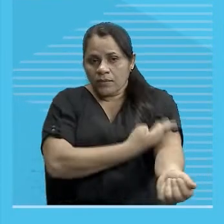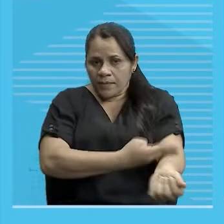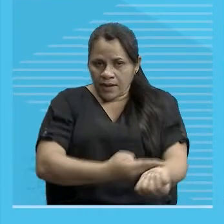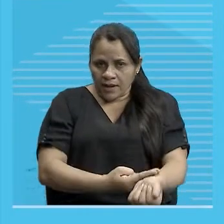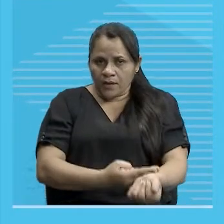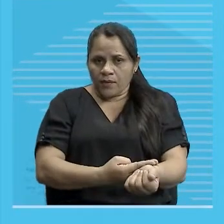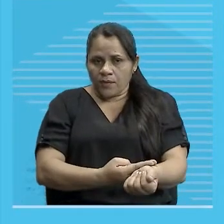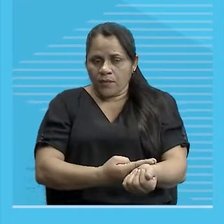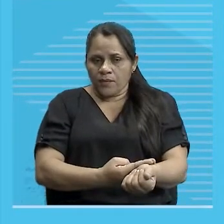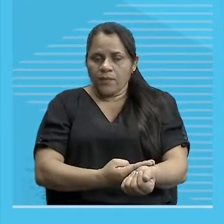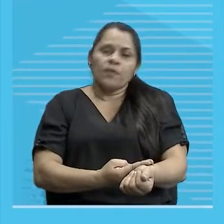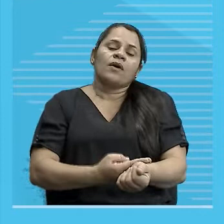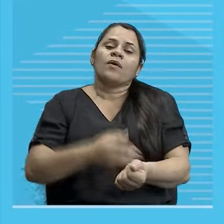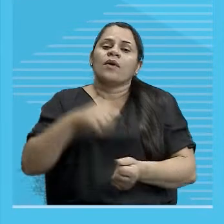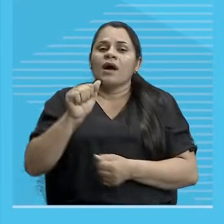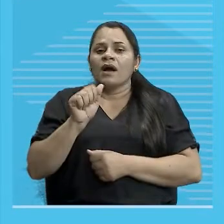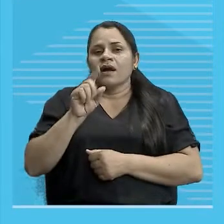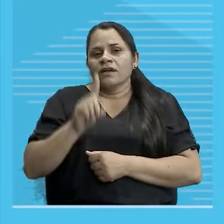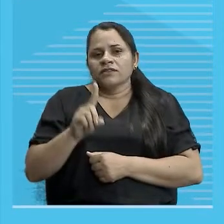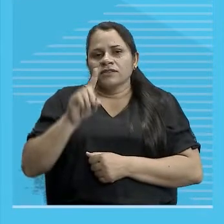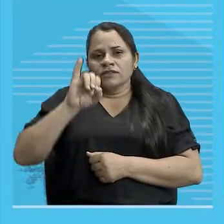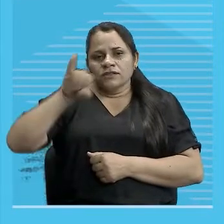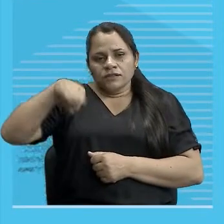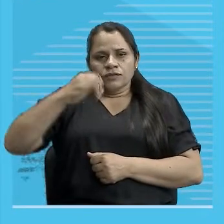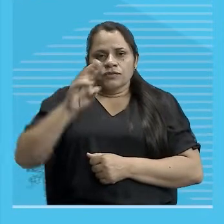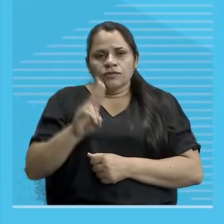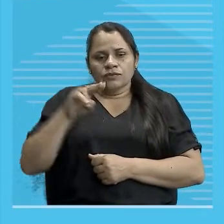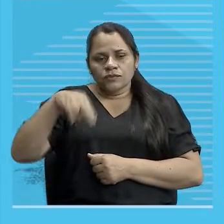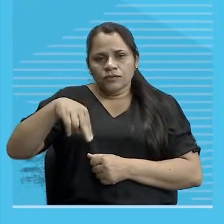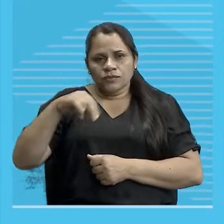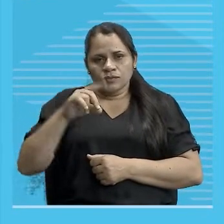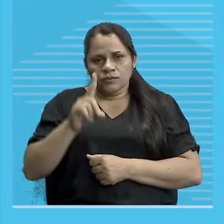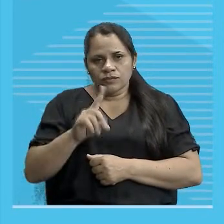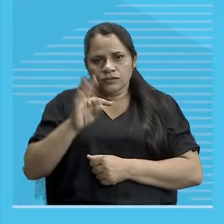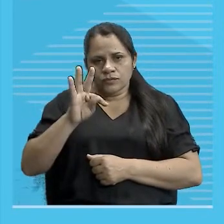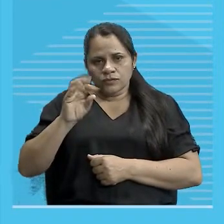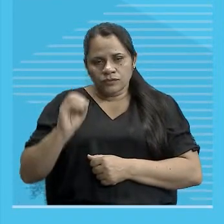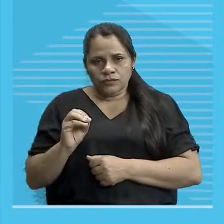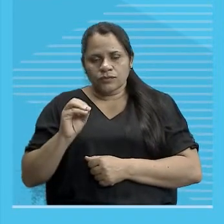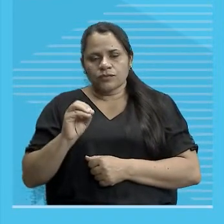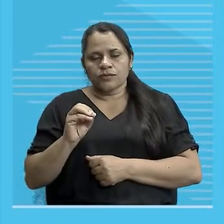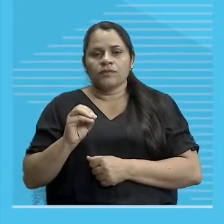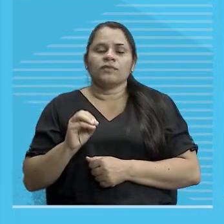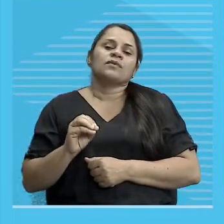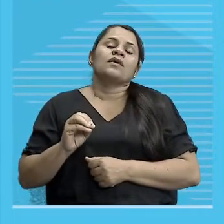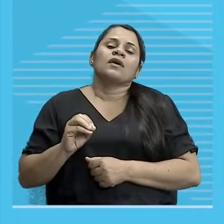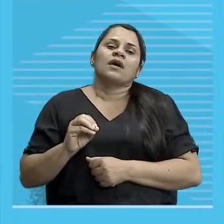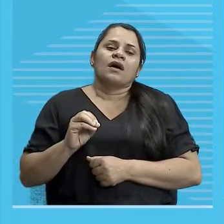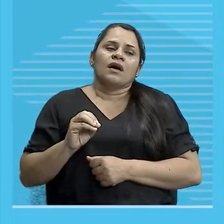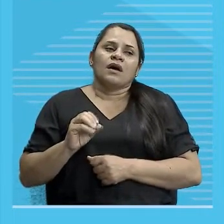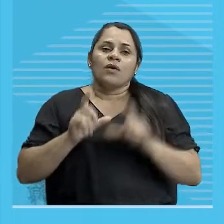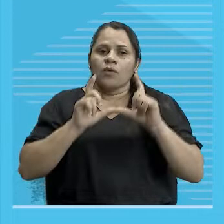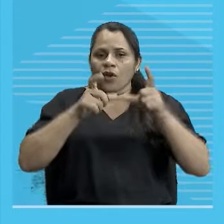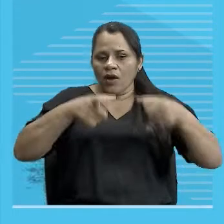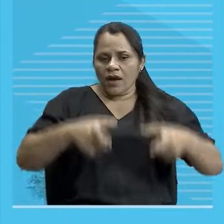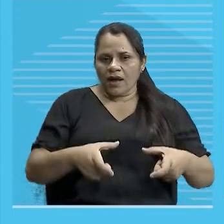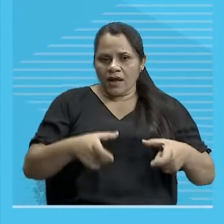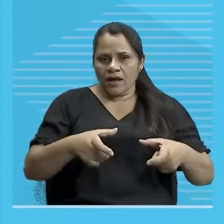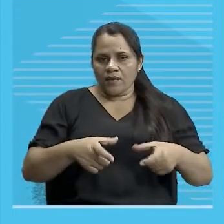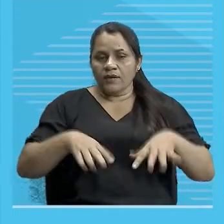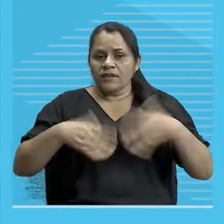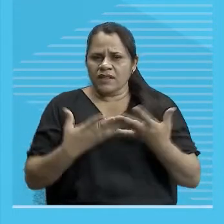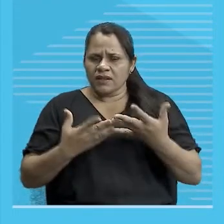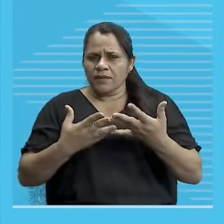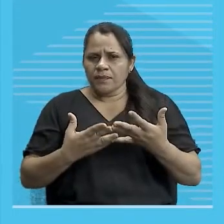o adjunto adverbial indicativo de lugar, que é comum utilizar com esse verbo aí, né? Fulano foi